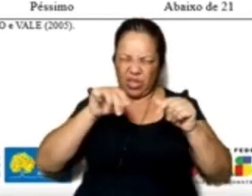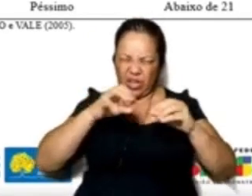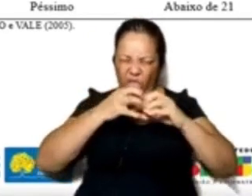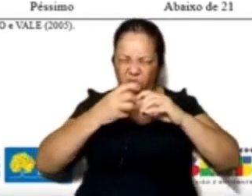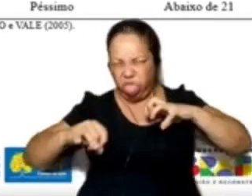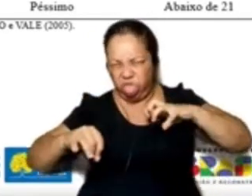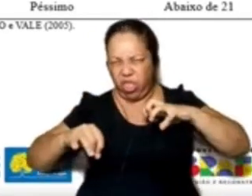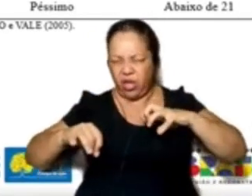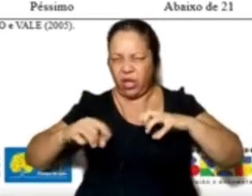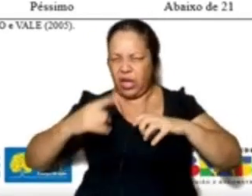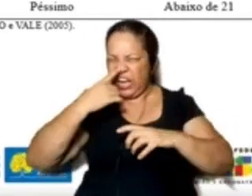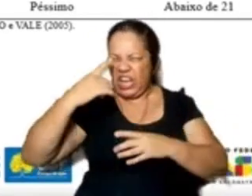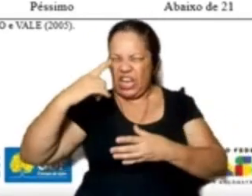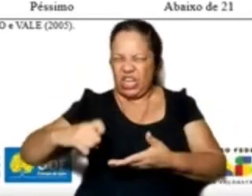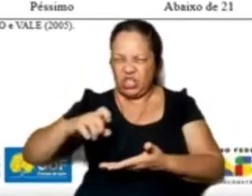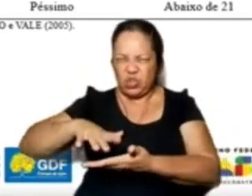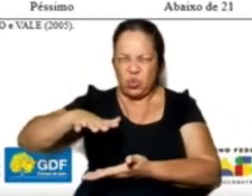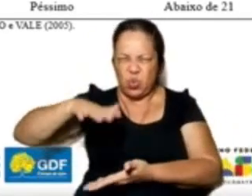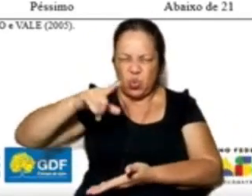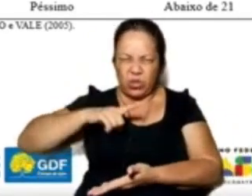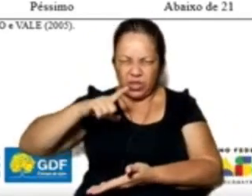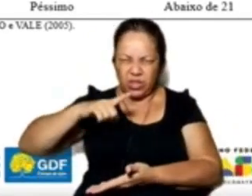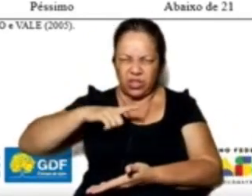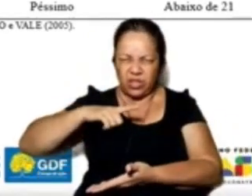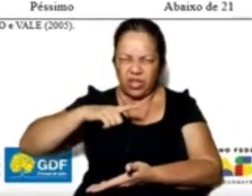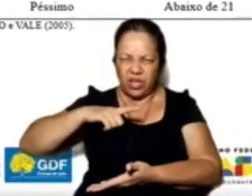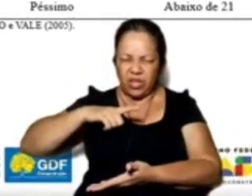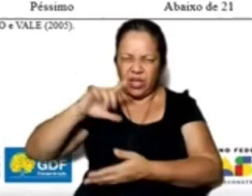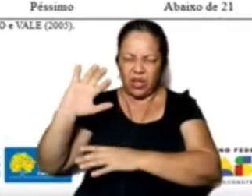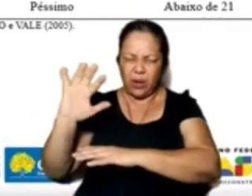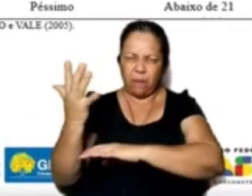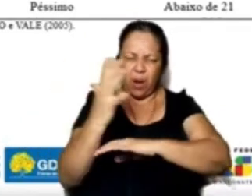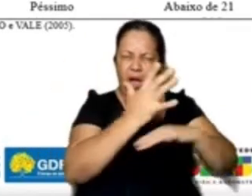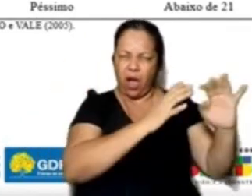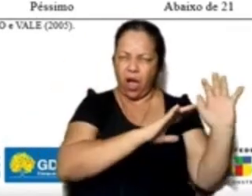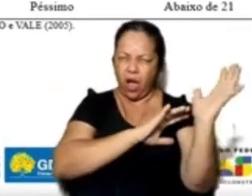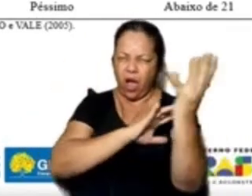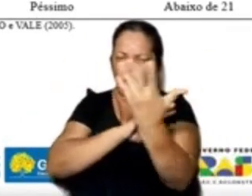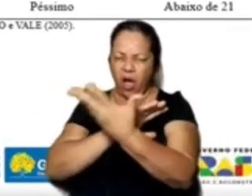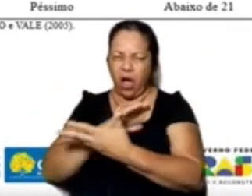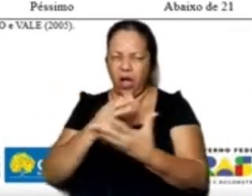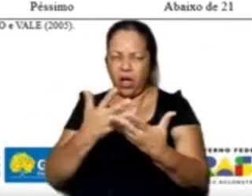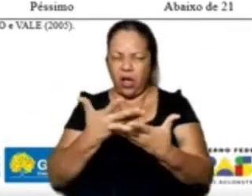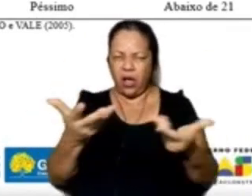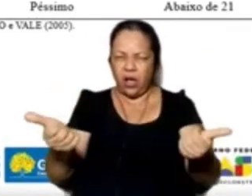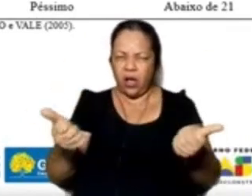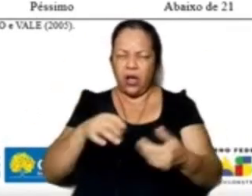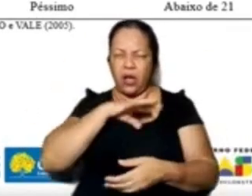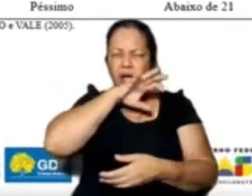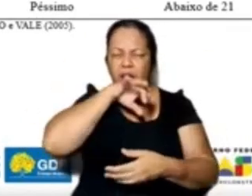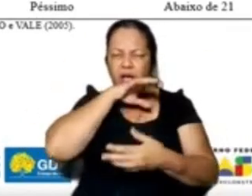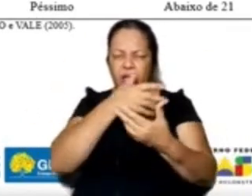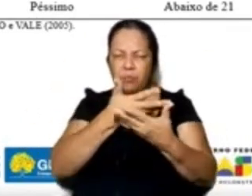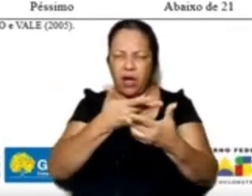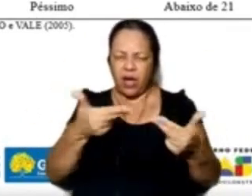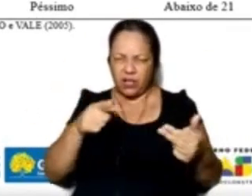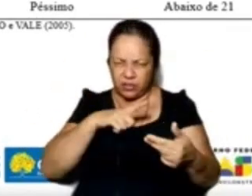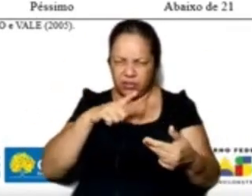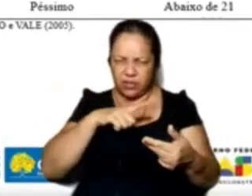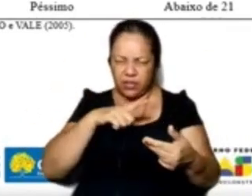de lixo ao redor da nascente, presença de espécies vegetais exóticas, presença de animais de grande porte, atividade